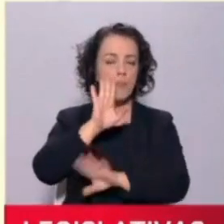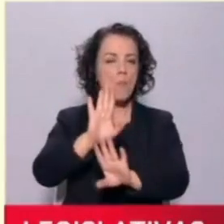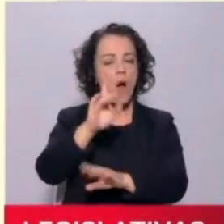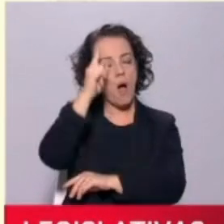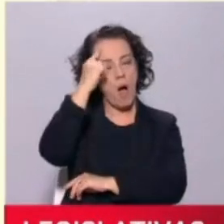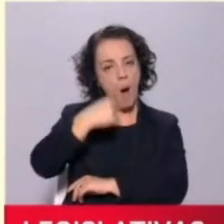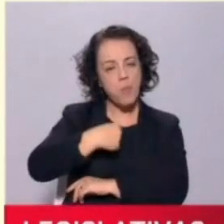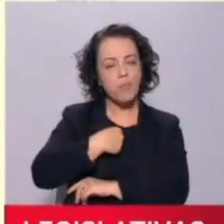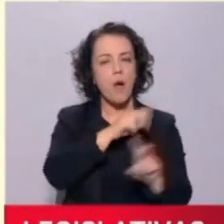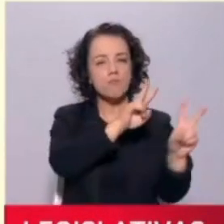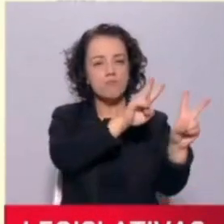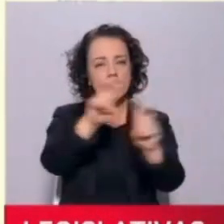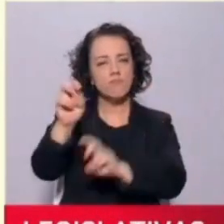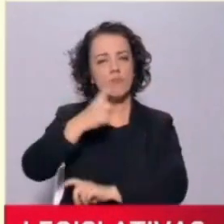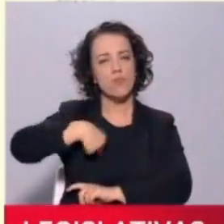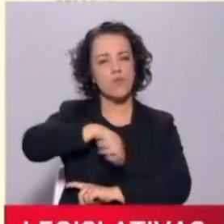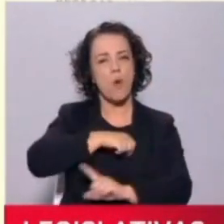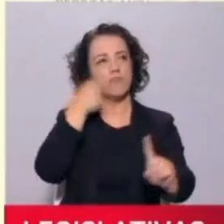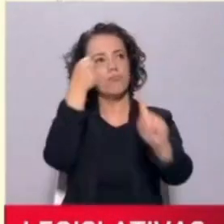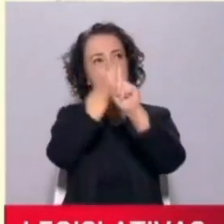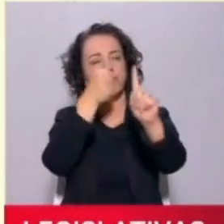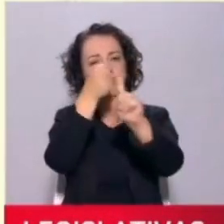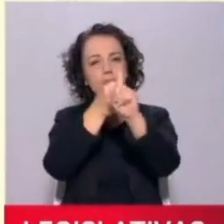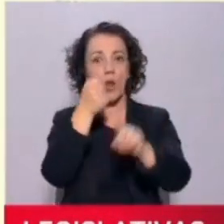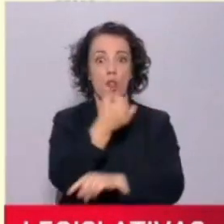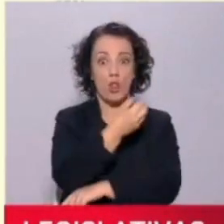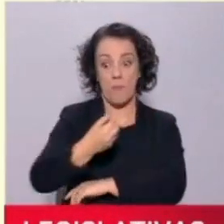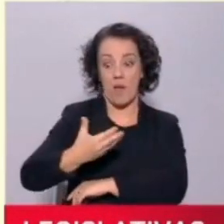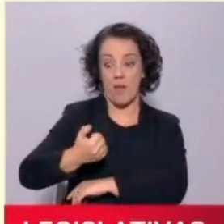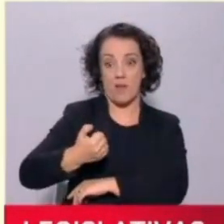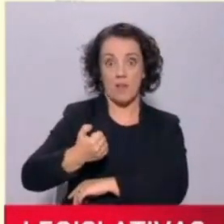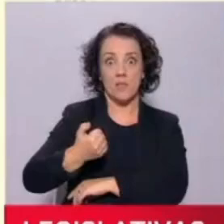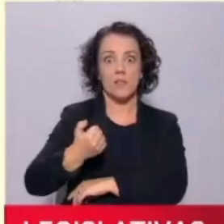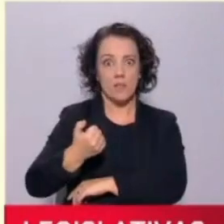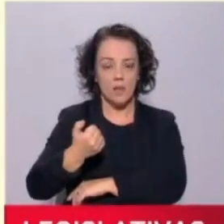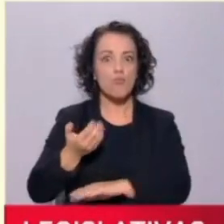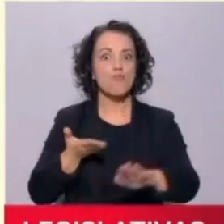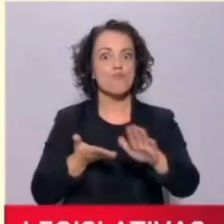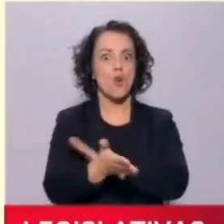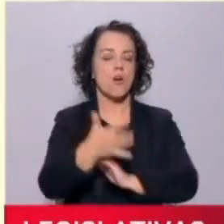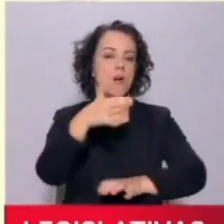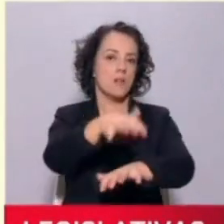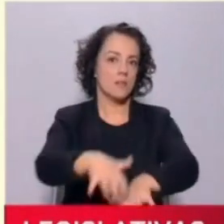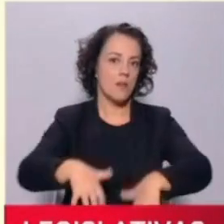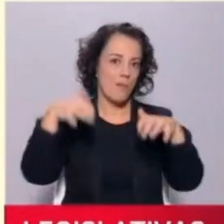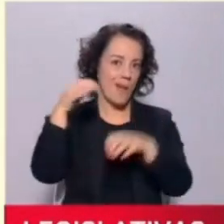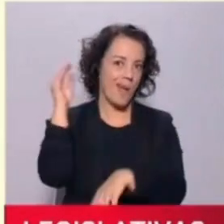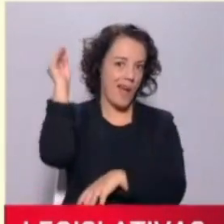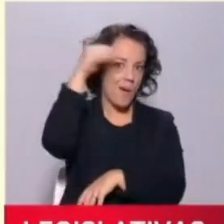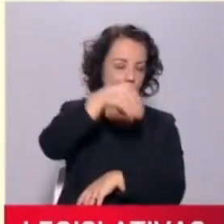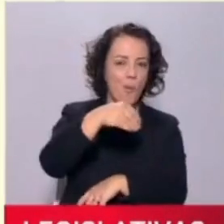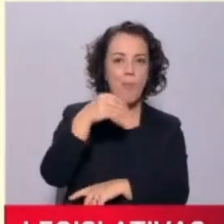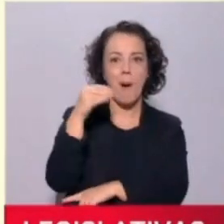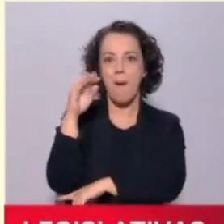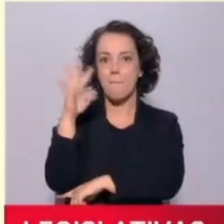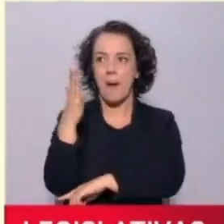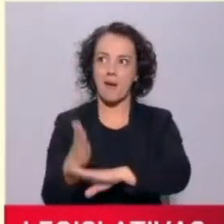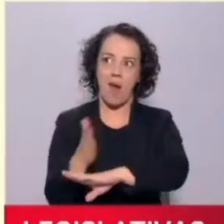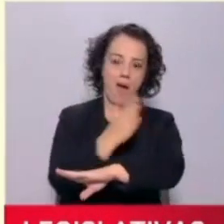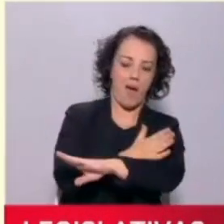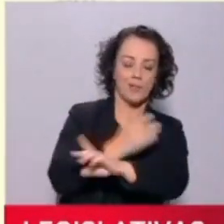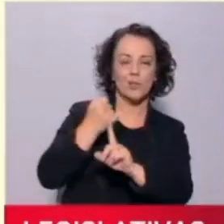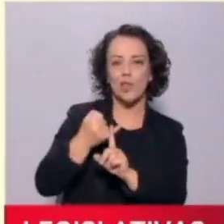causas as causas que vamos em 2015 para a assembleia da república e que a um momento antes e depois do pano no